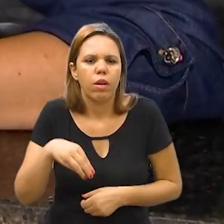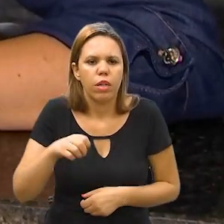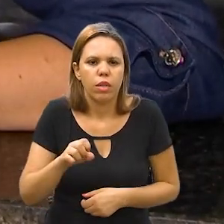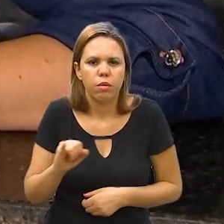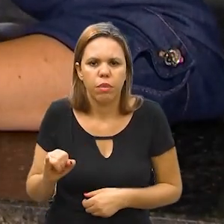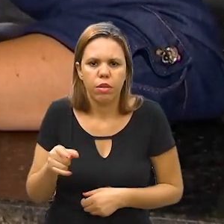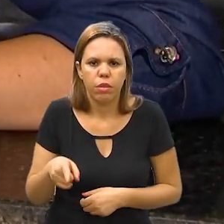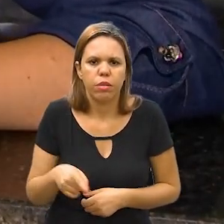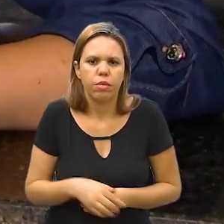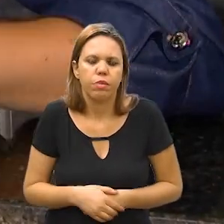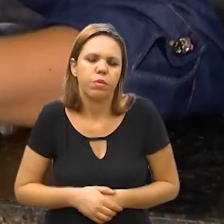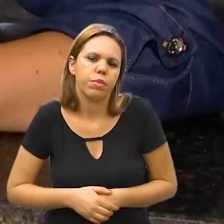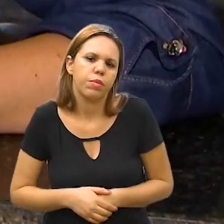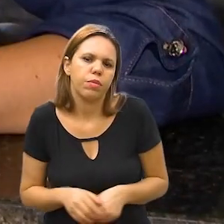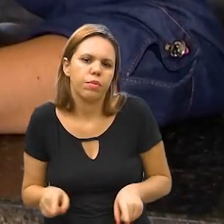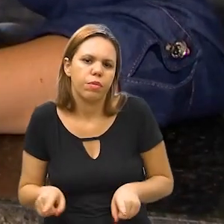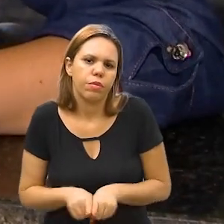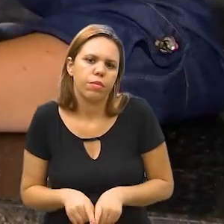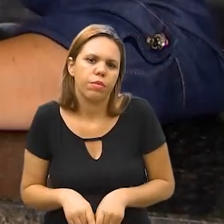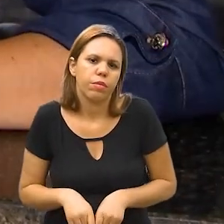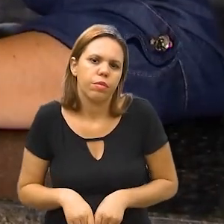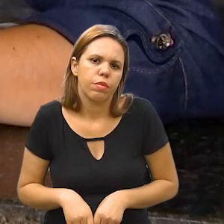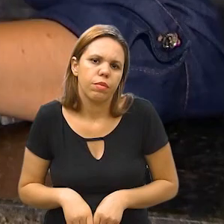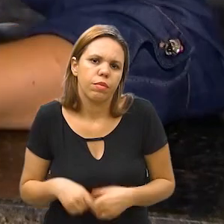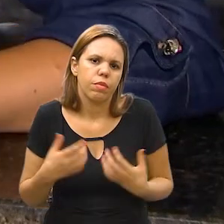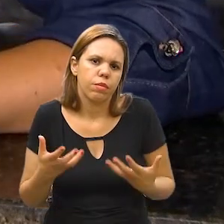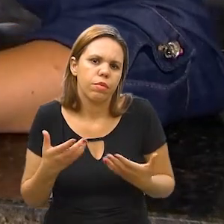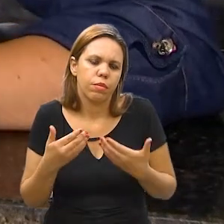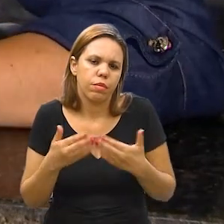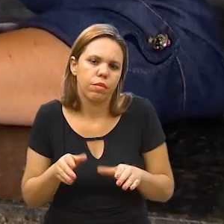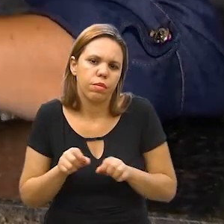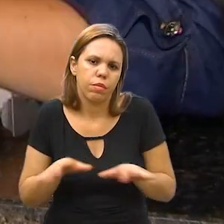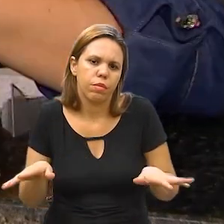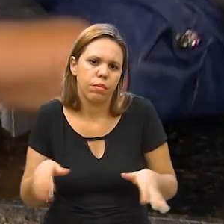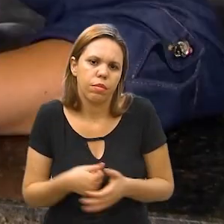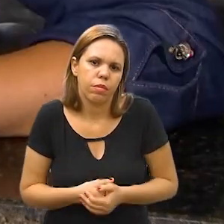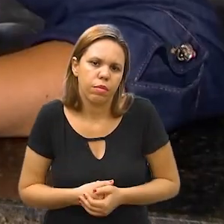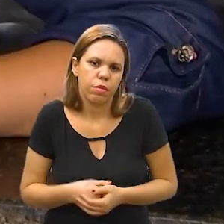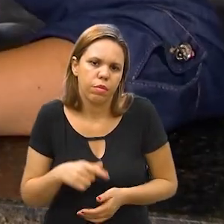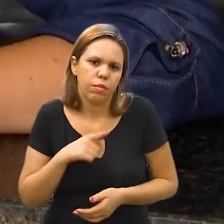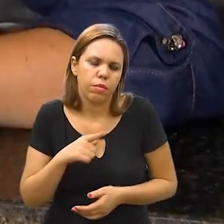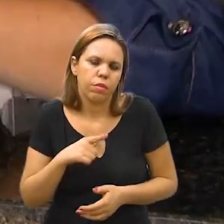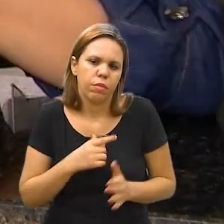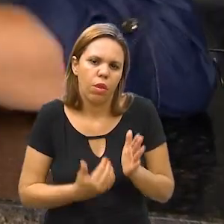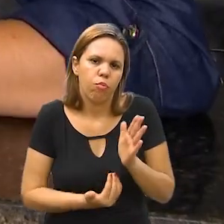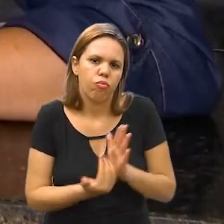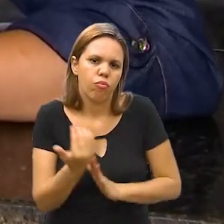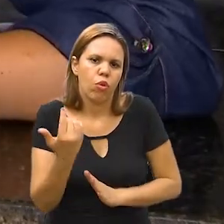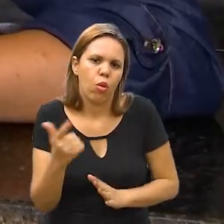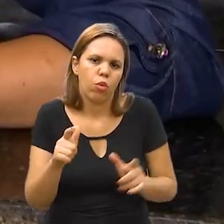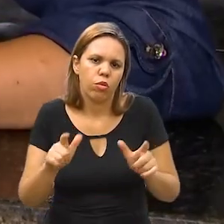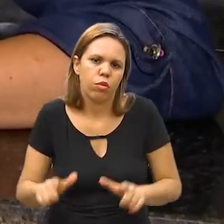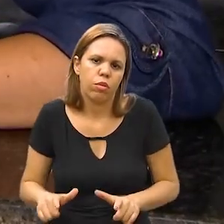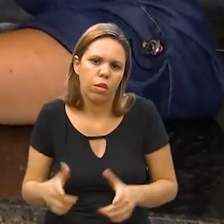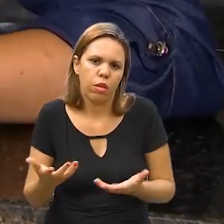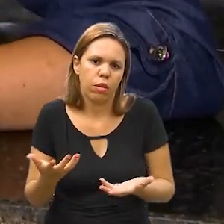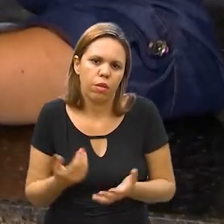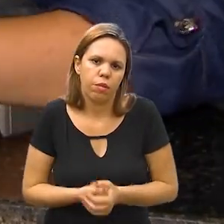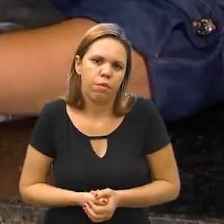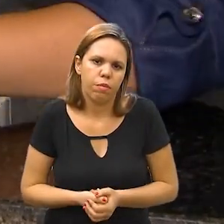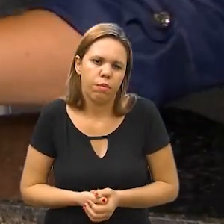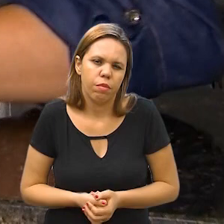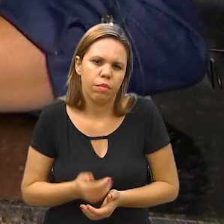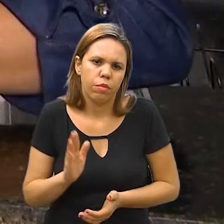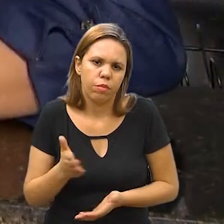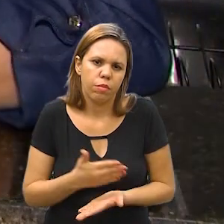né? E também essa parte eu quero expandir, aumentar, né? Ter outro lugar. Então